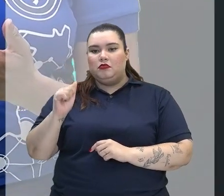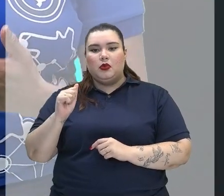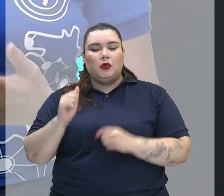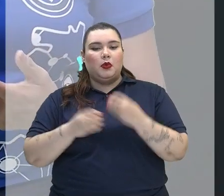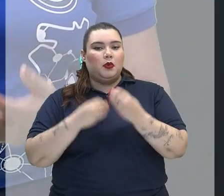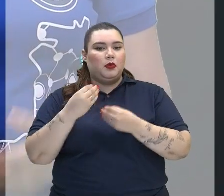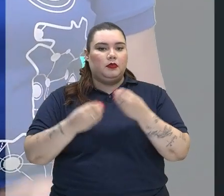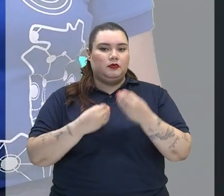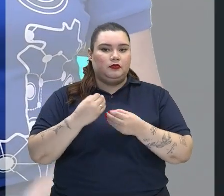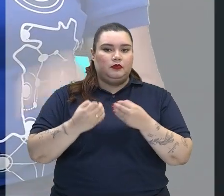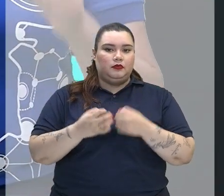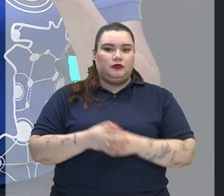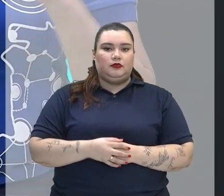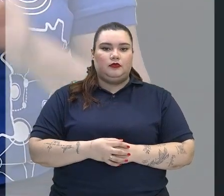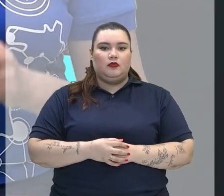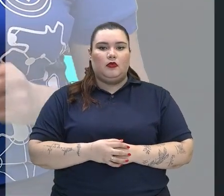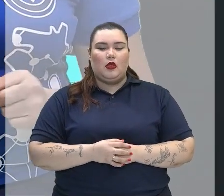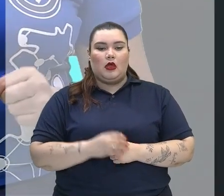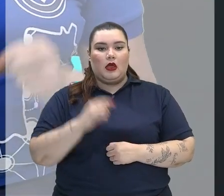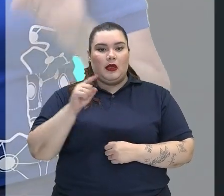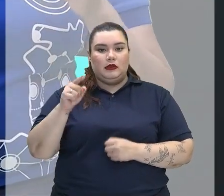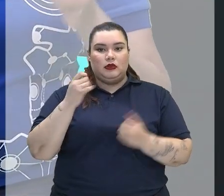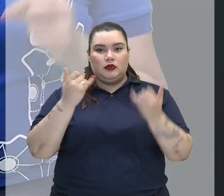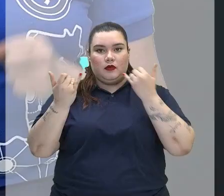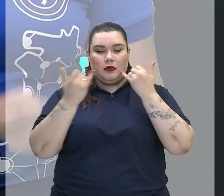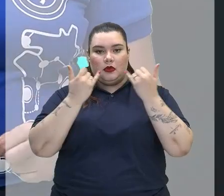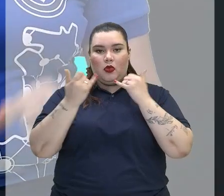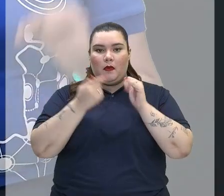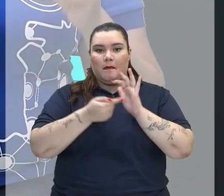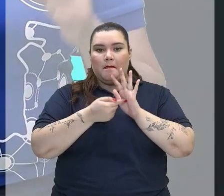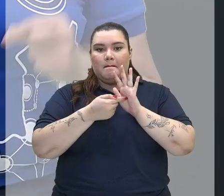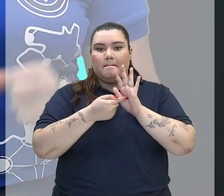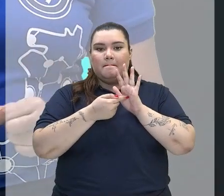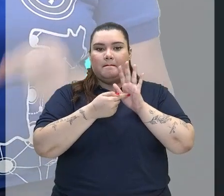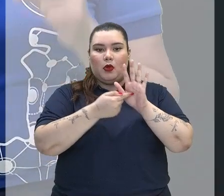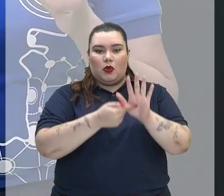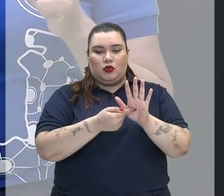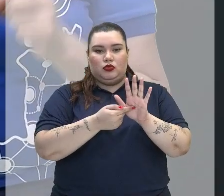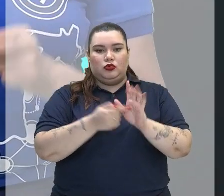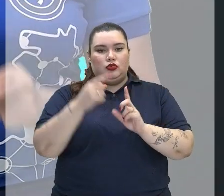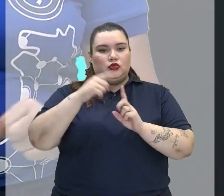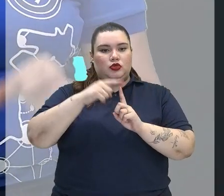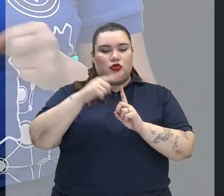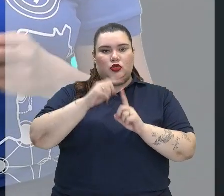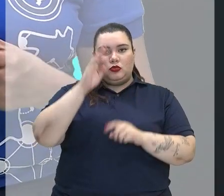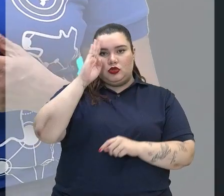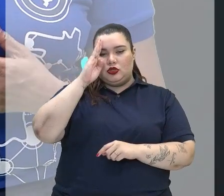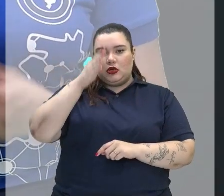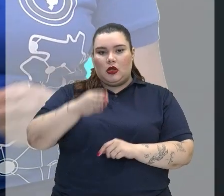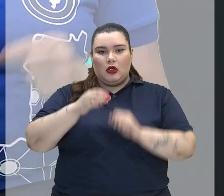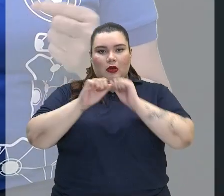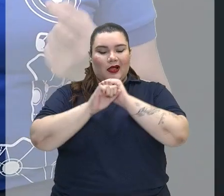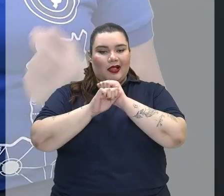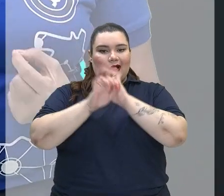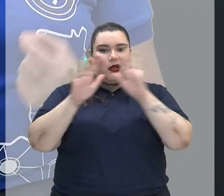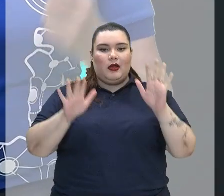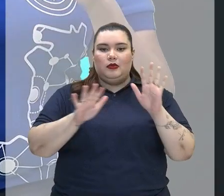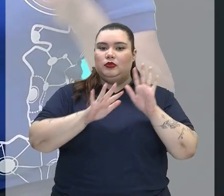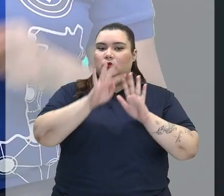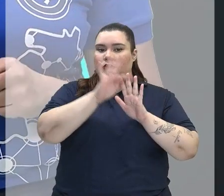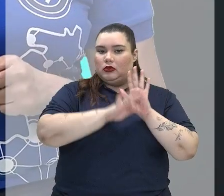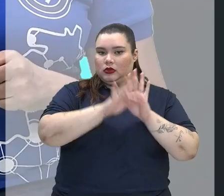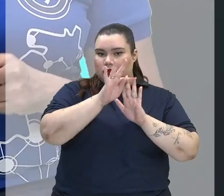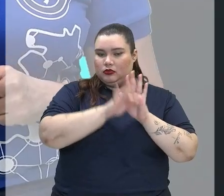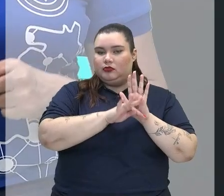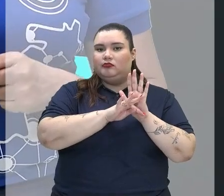explícita? Quando elas são apresentadas de forma direta e objetiva num texto,